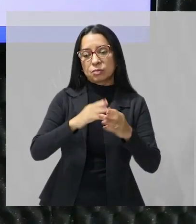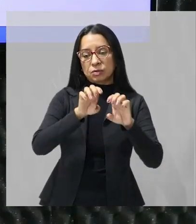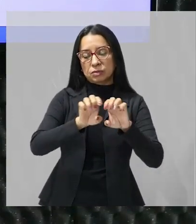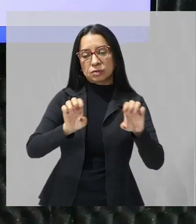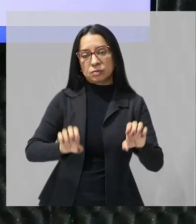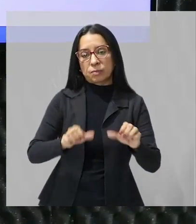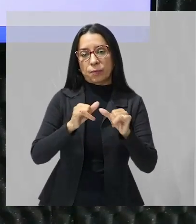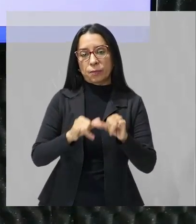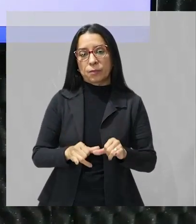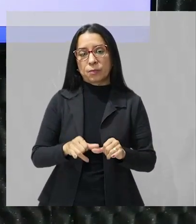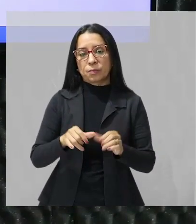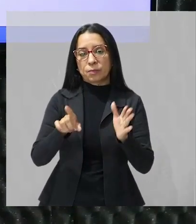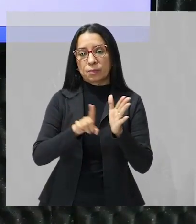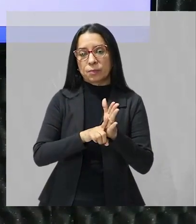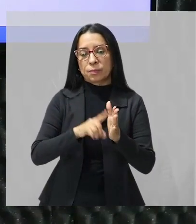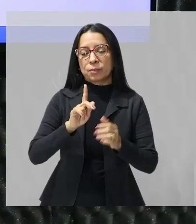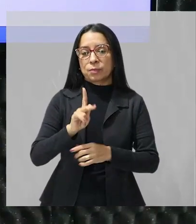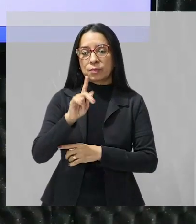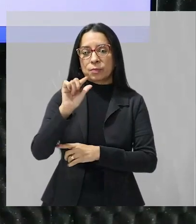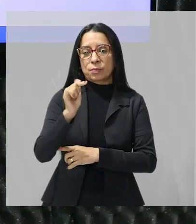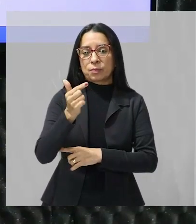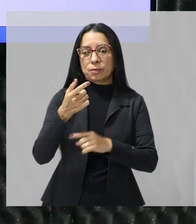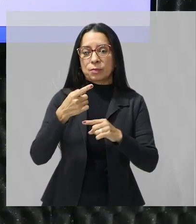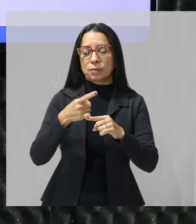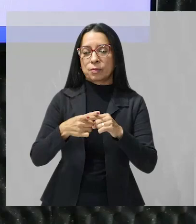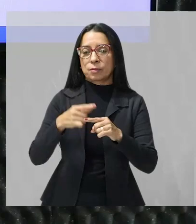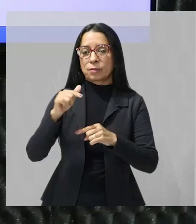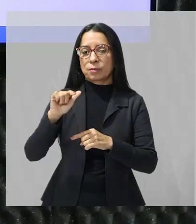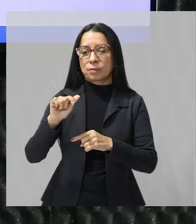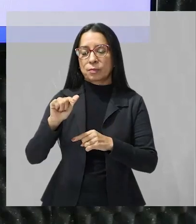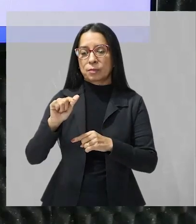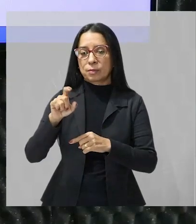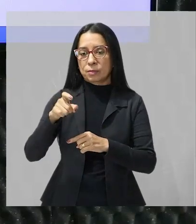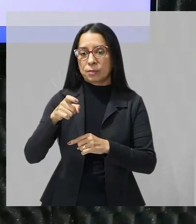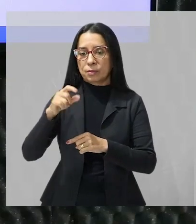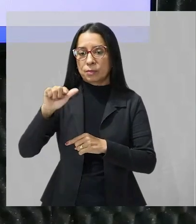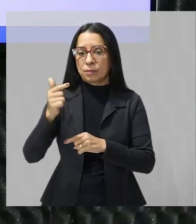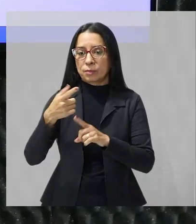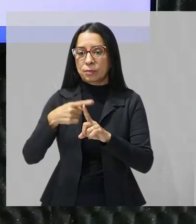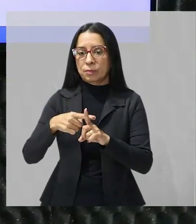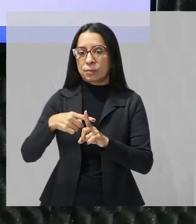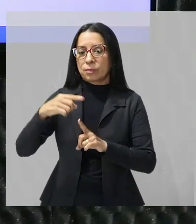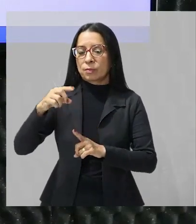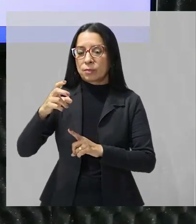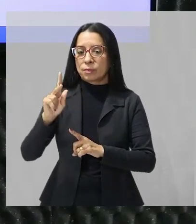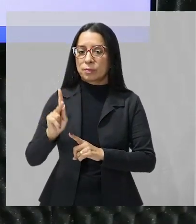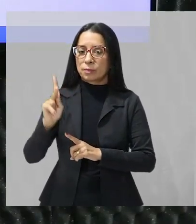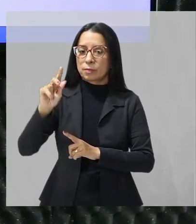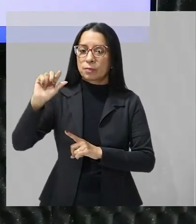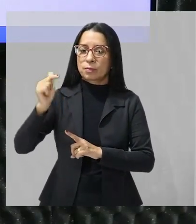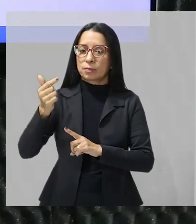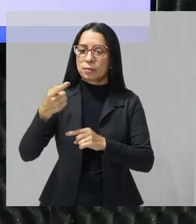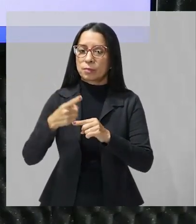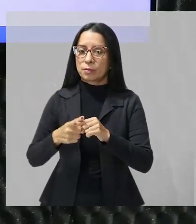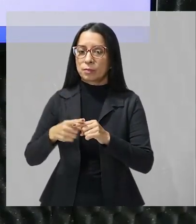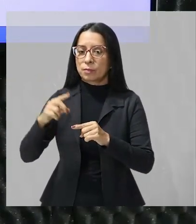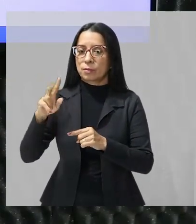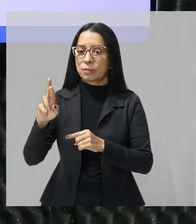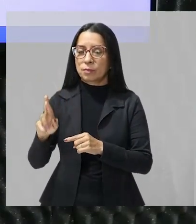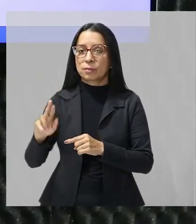Então, ficou menos k ao quadrado x ao quadrado mais k ao quadrado r ao